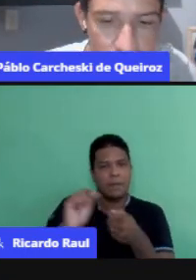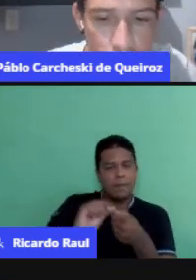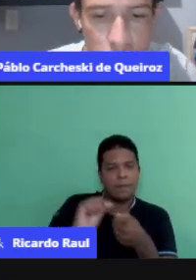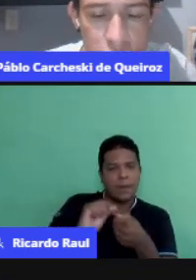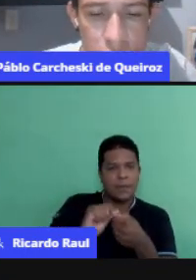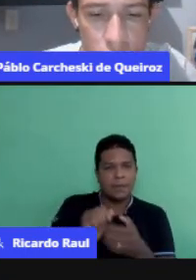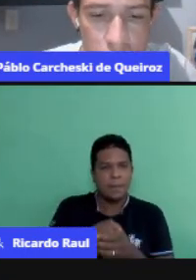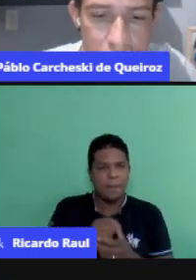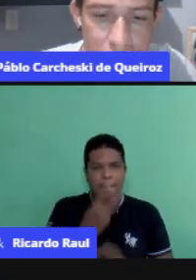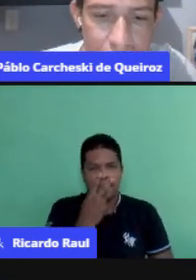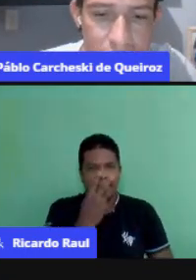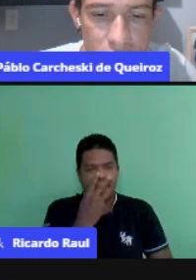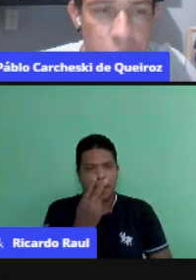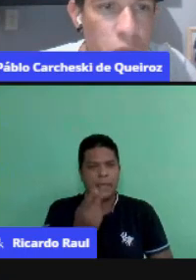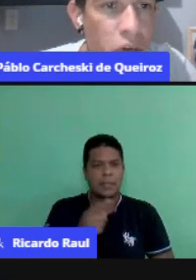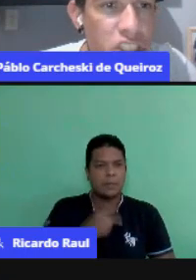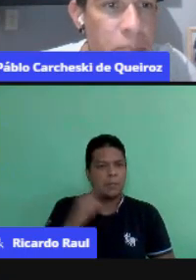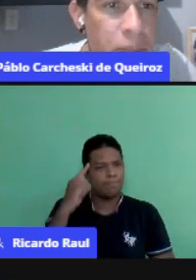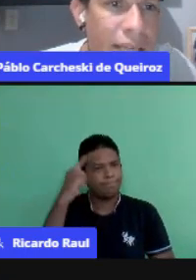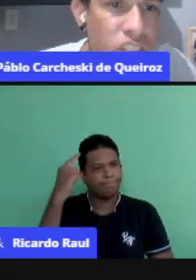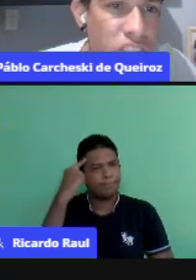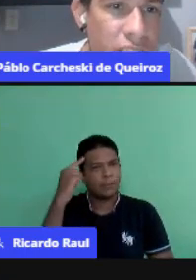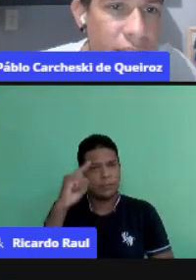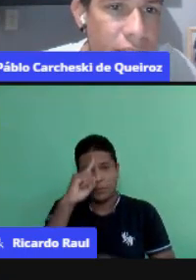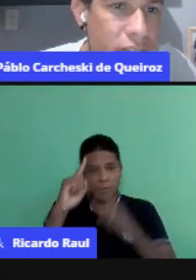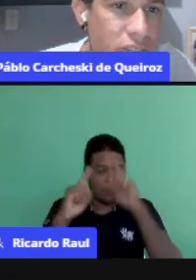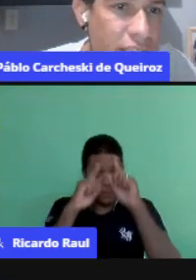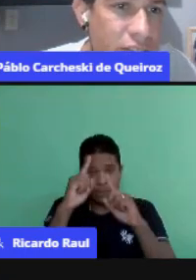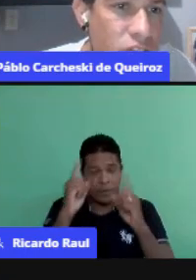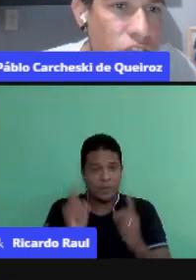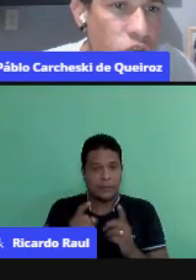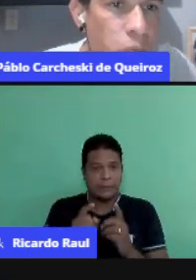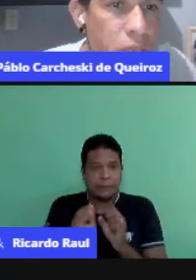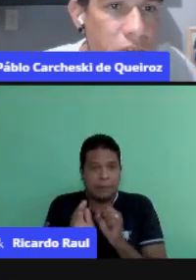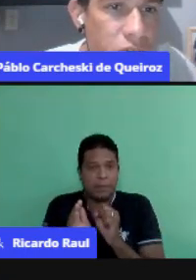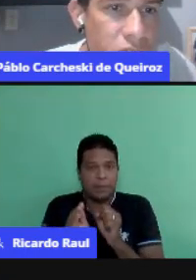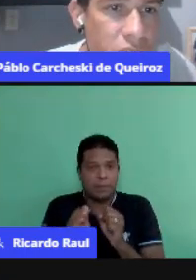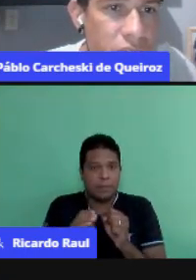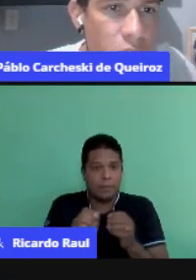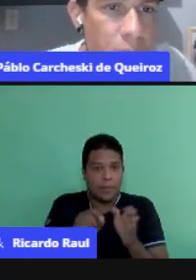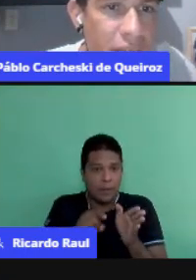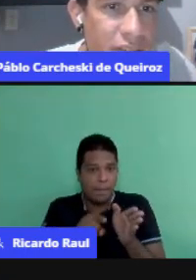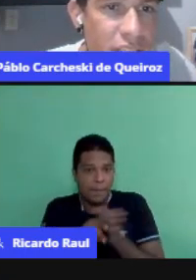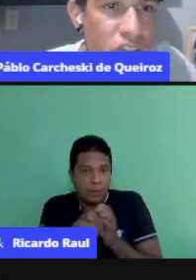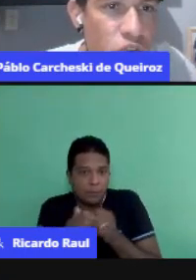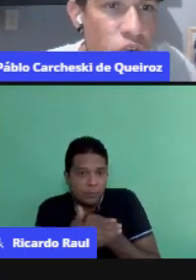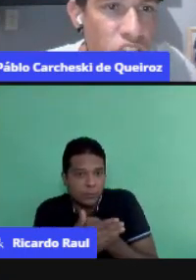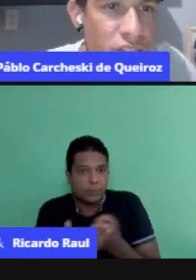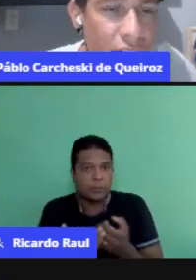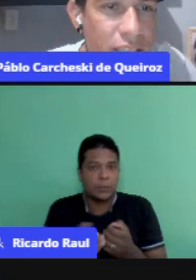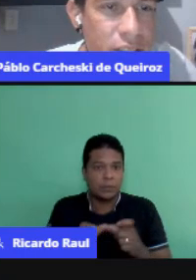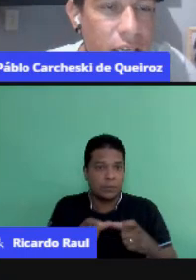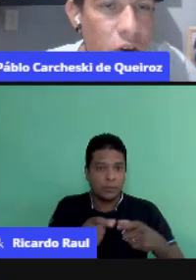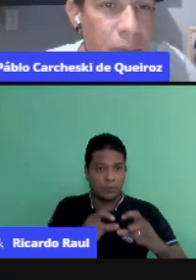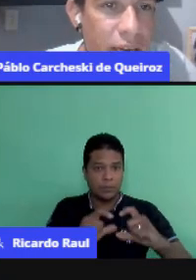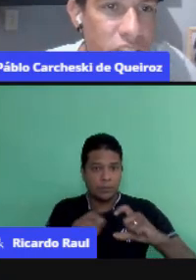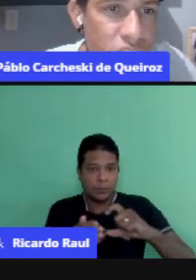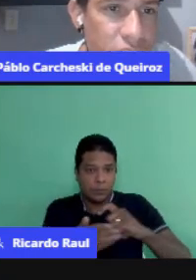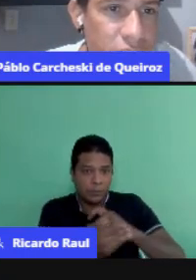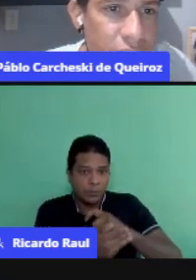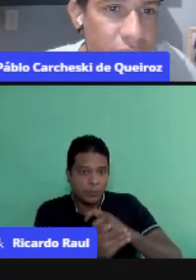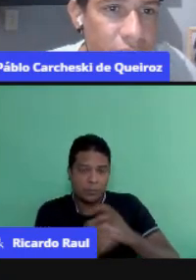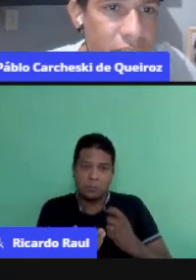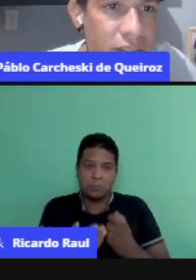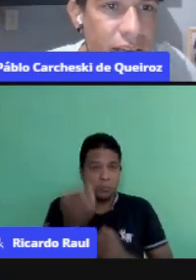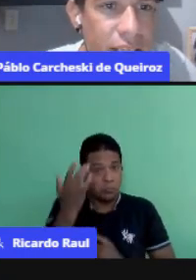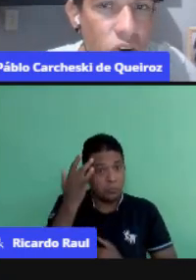parece que existe algumas ideias que, tipo, não pode ter pegadinha, né? Então, será que esses 2 cubinhos que estão aparecendo escondidos, será que eles seriam uma